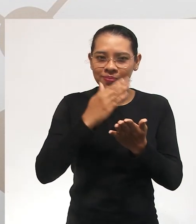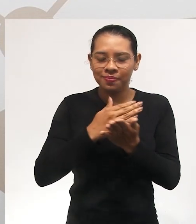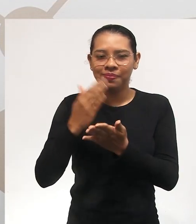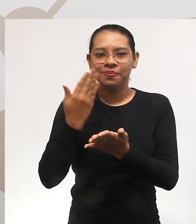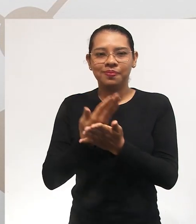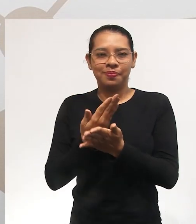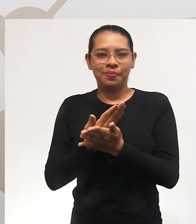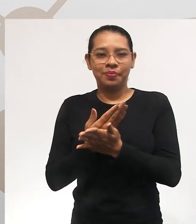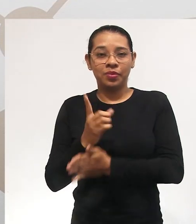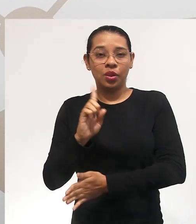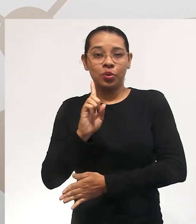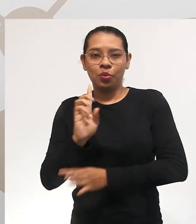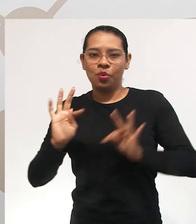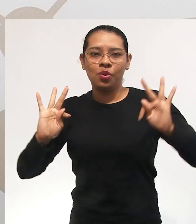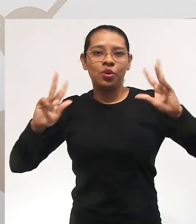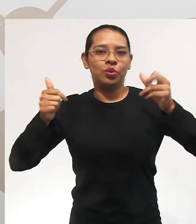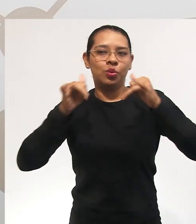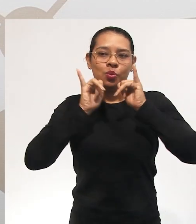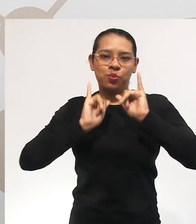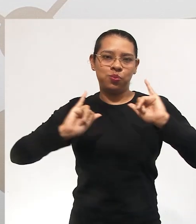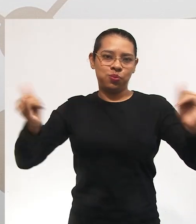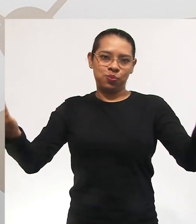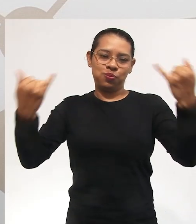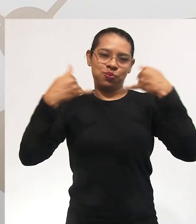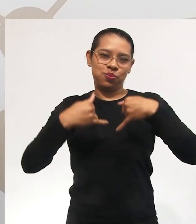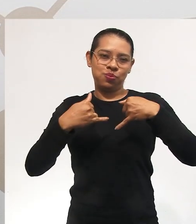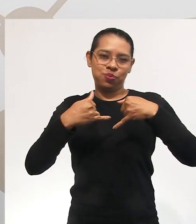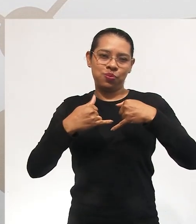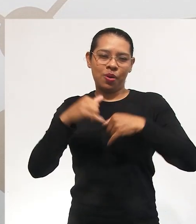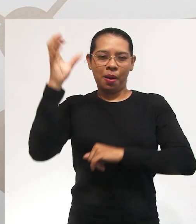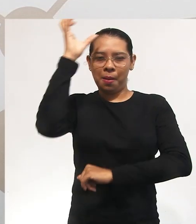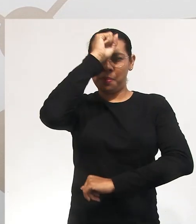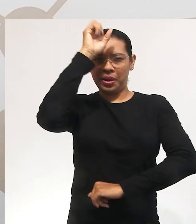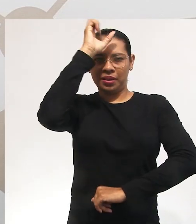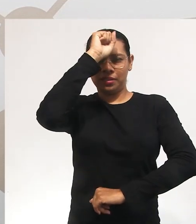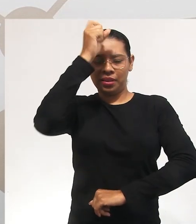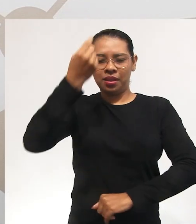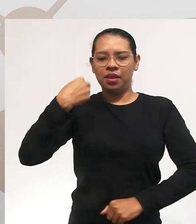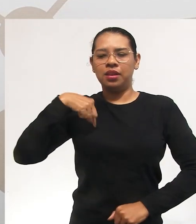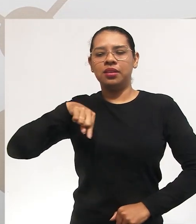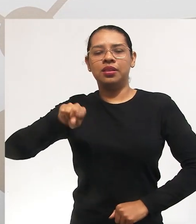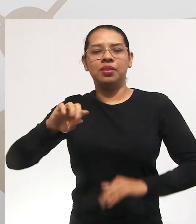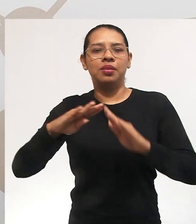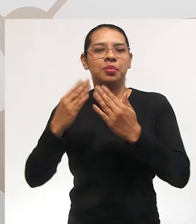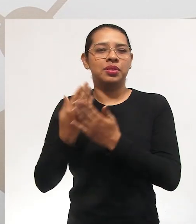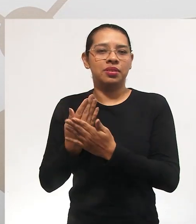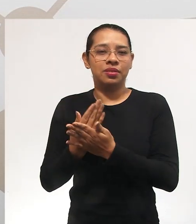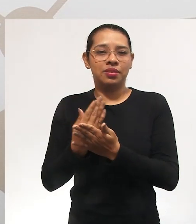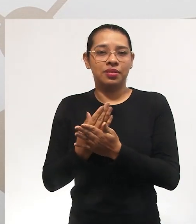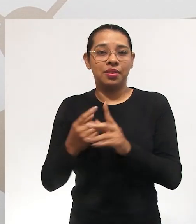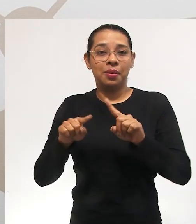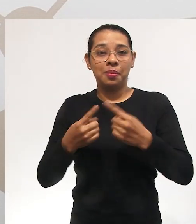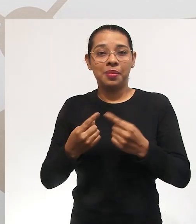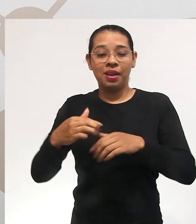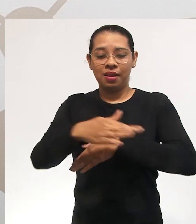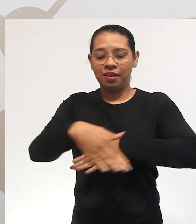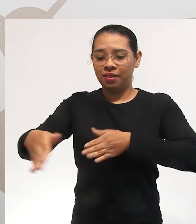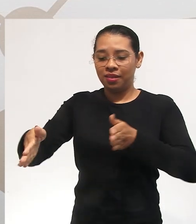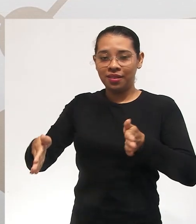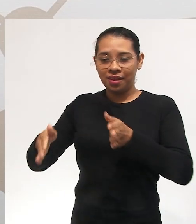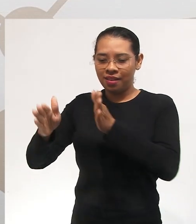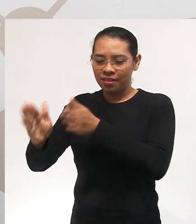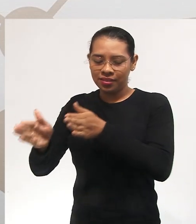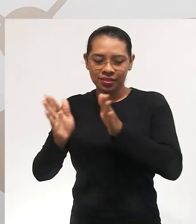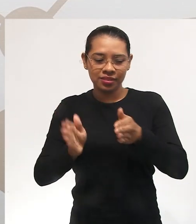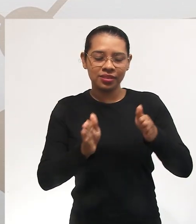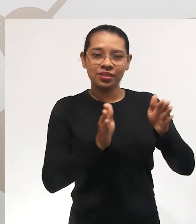A graduação, ela não nos dá toda a informação necessária para atuar em sala de aula, porque a sala de aula é dinâmica e